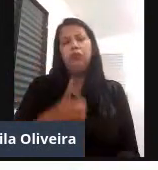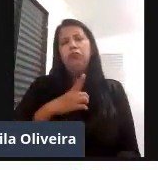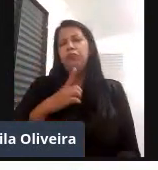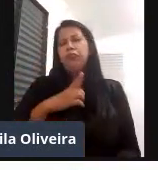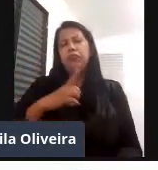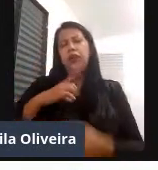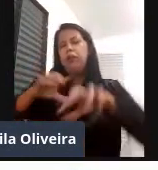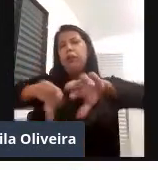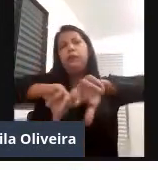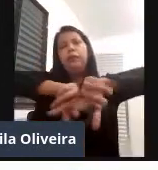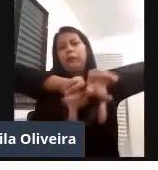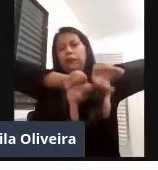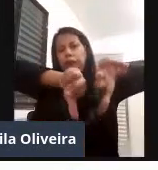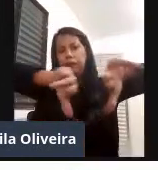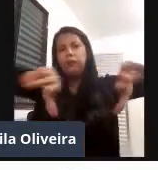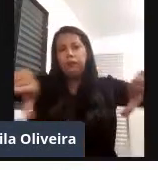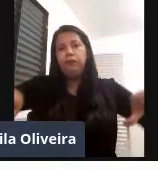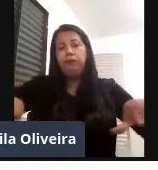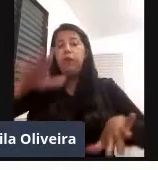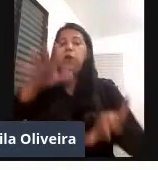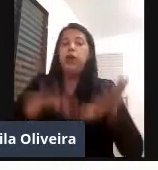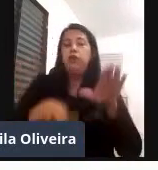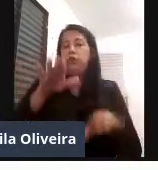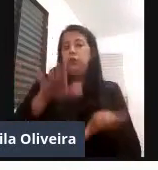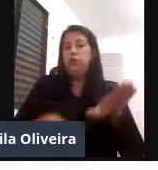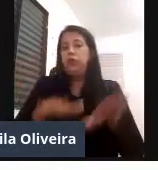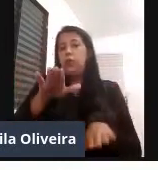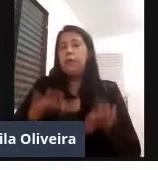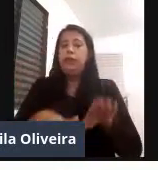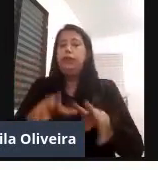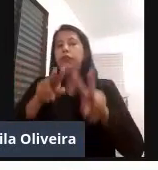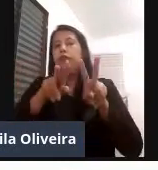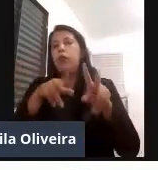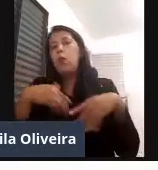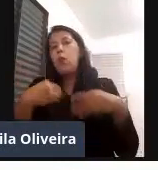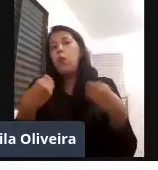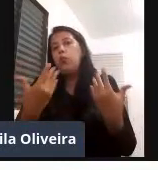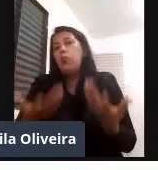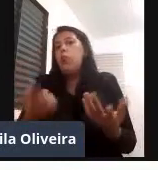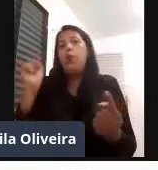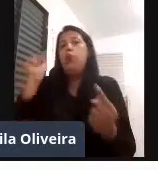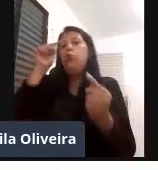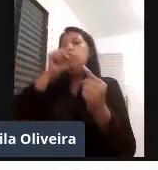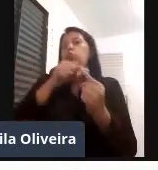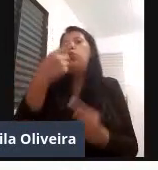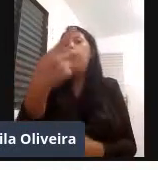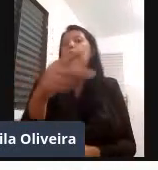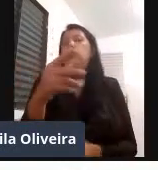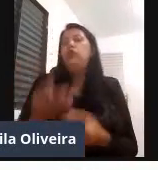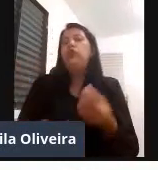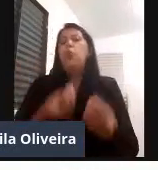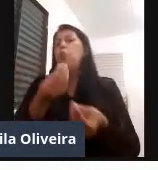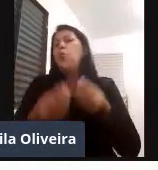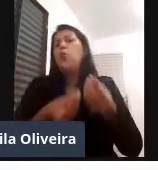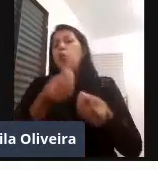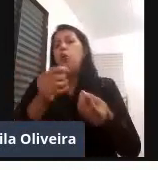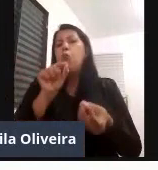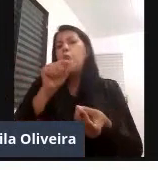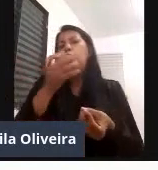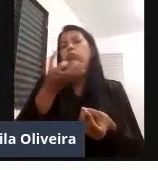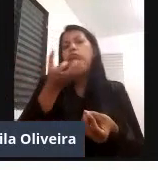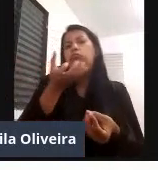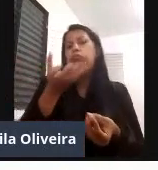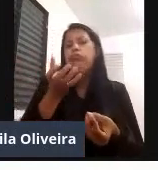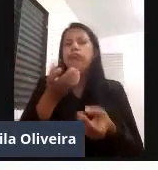diversificadas, vamos dizer assim. Então, vai depender do seu objetivo. O que eu quero pesquisar? Então, isso